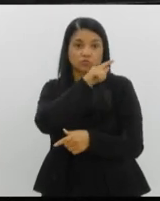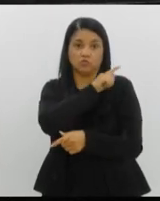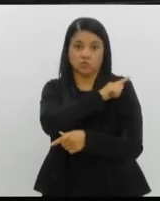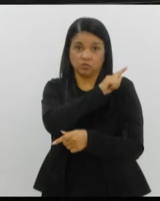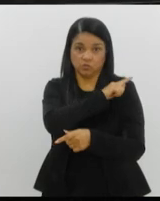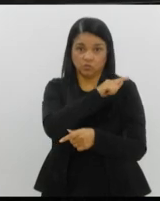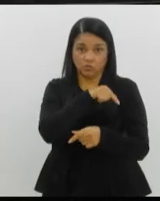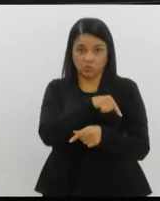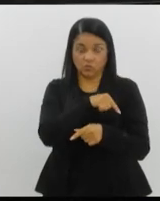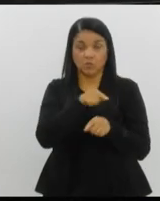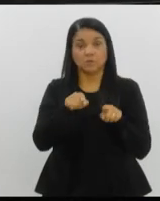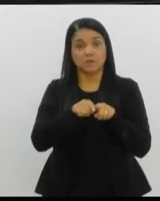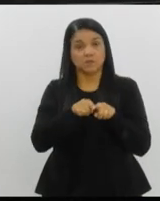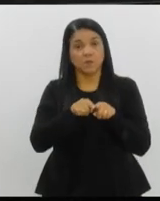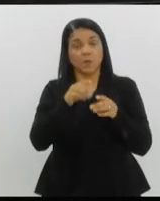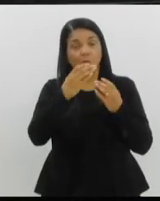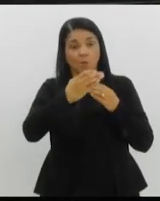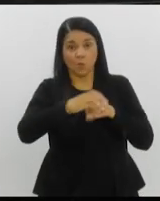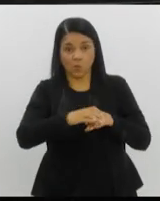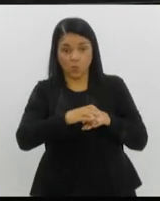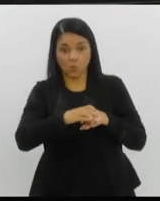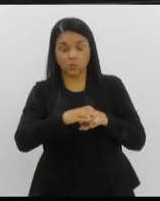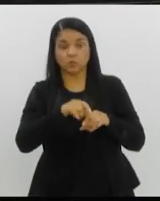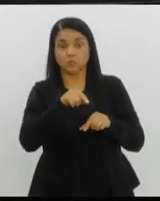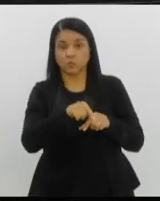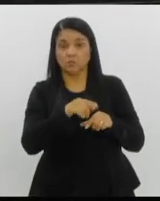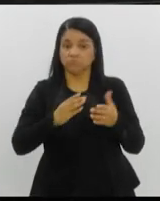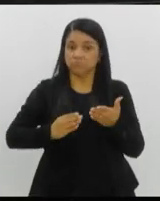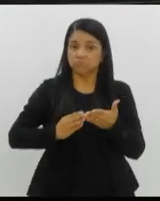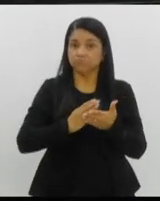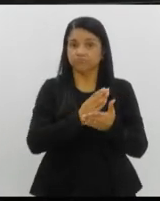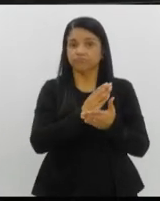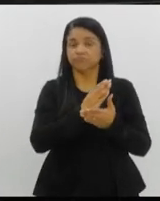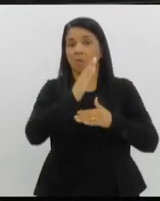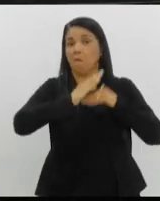que captam diretamente os especialistas, os melhores